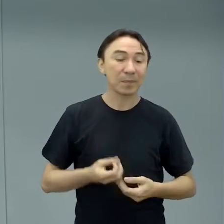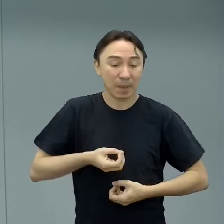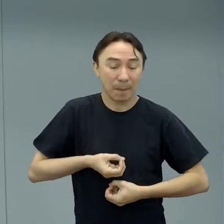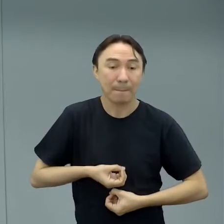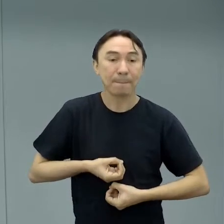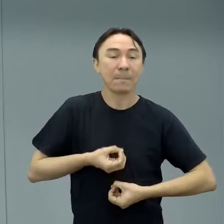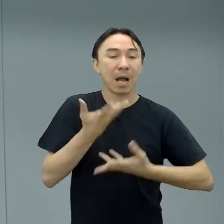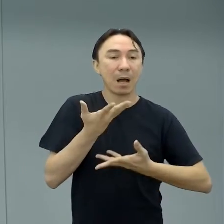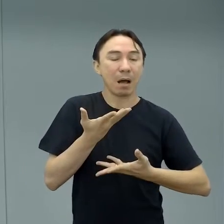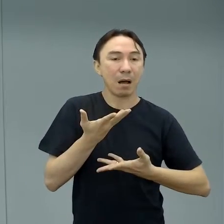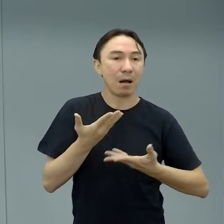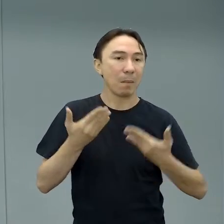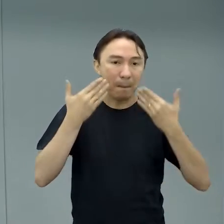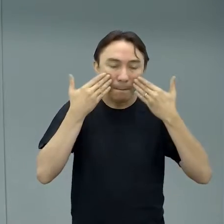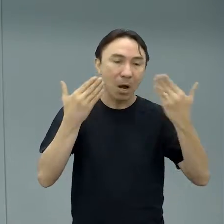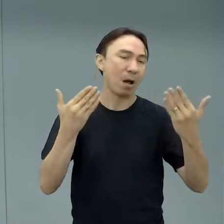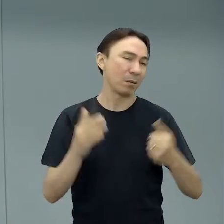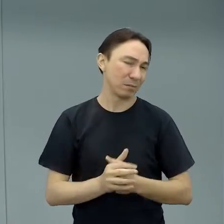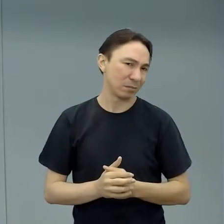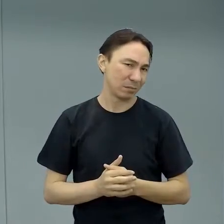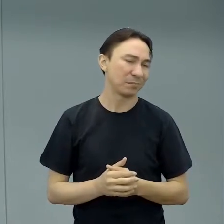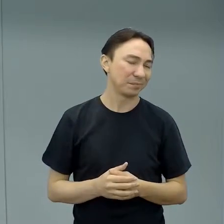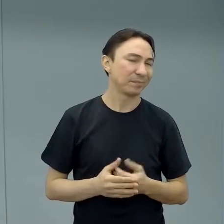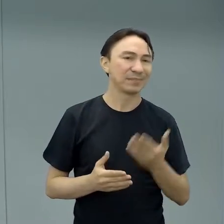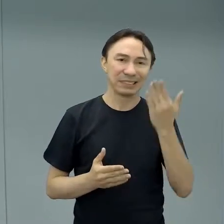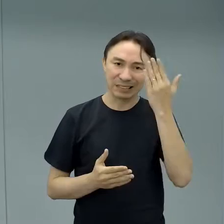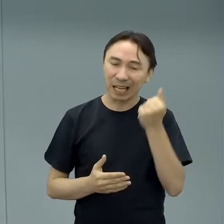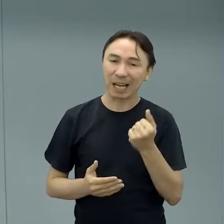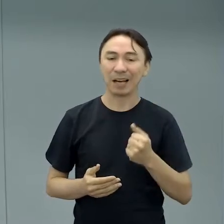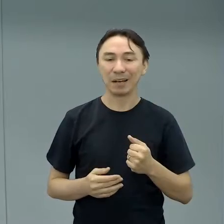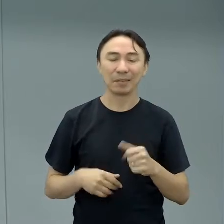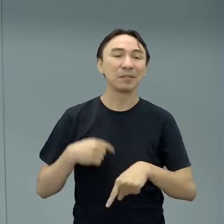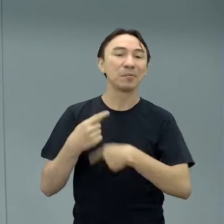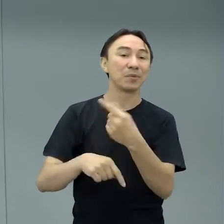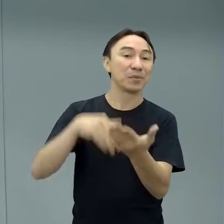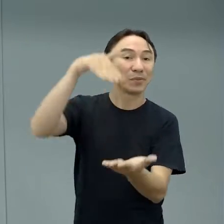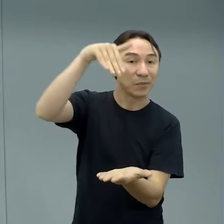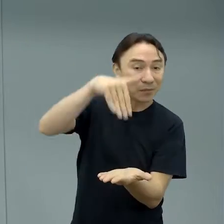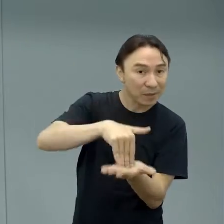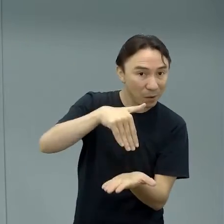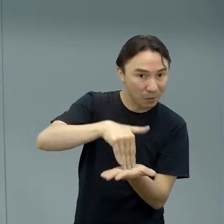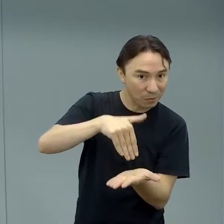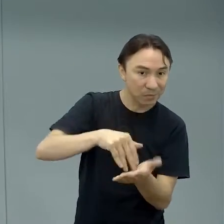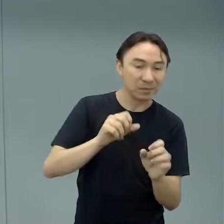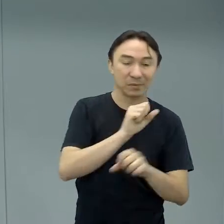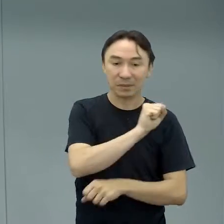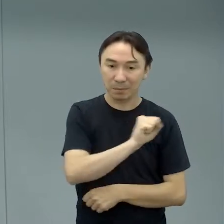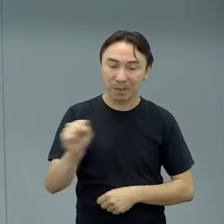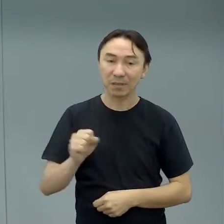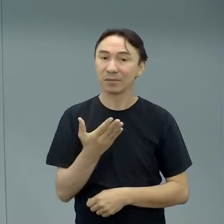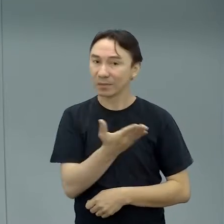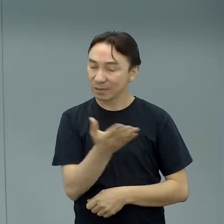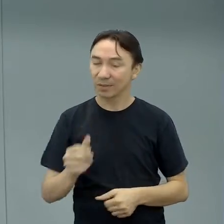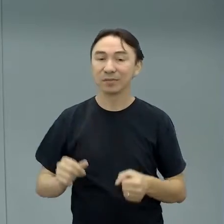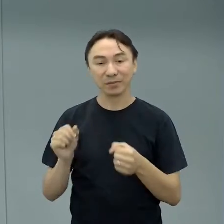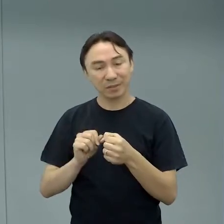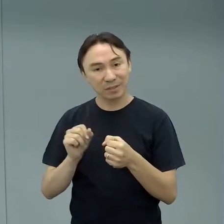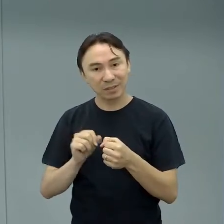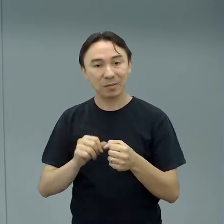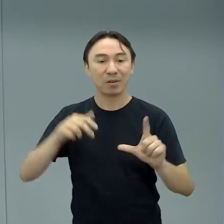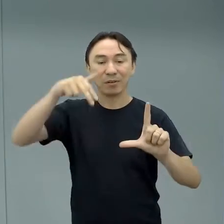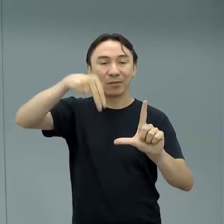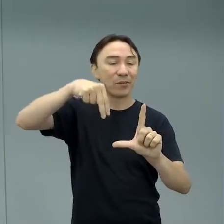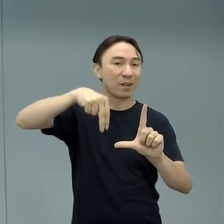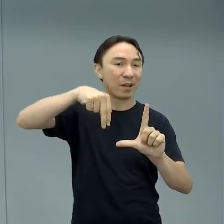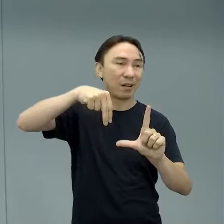semestre vocês deverão fazer aí uma radionovela, então a representação tem sido o nosso foco. E nós estamos